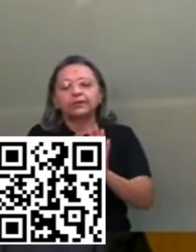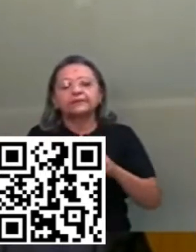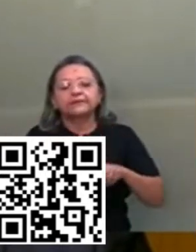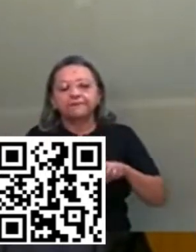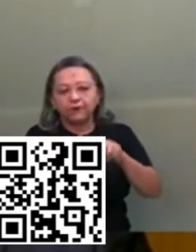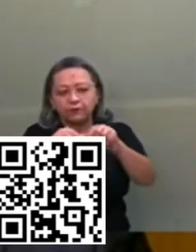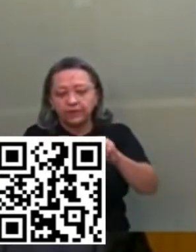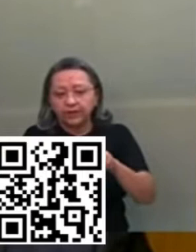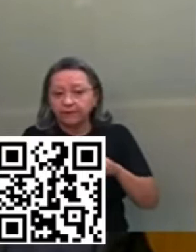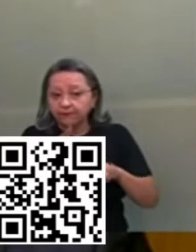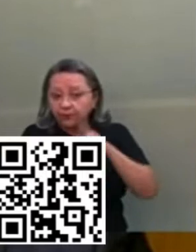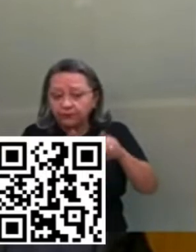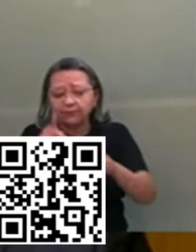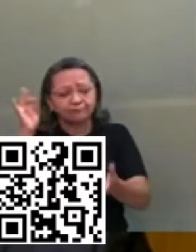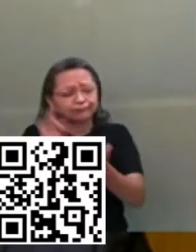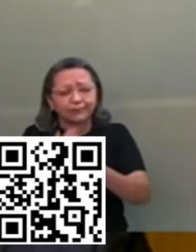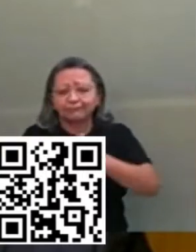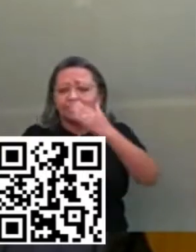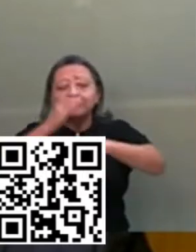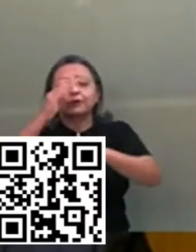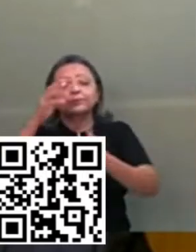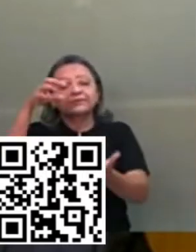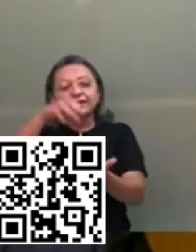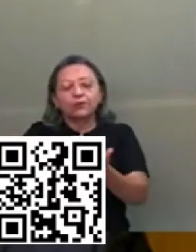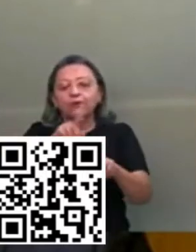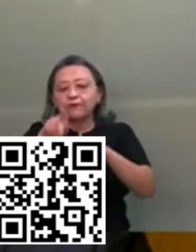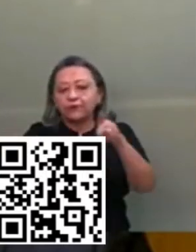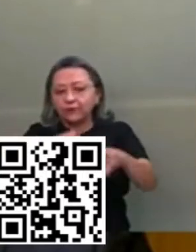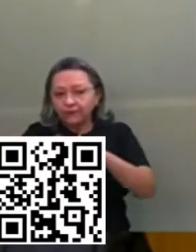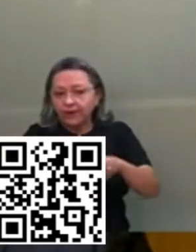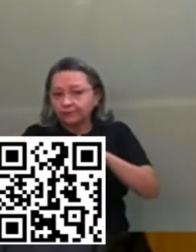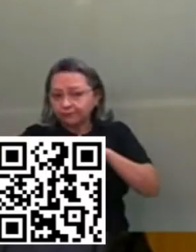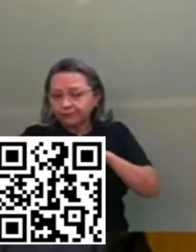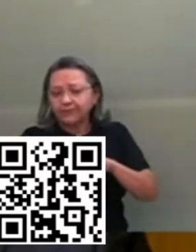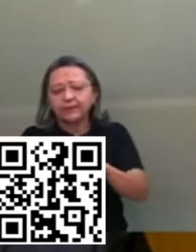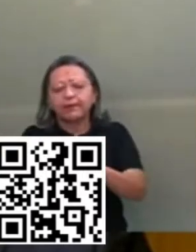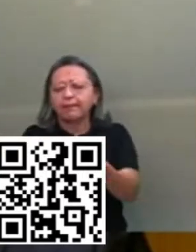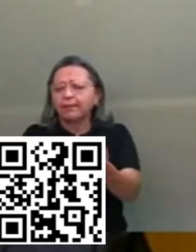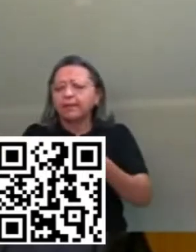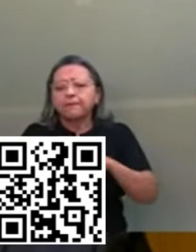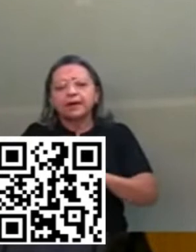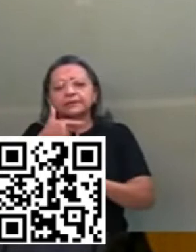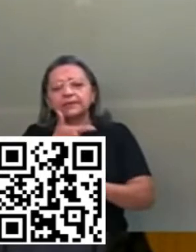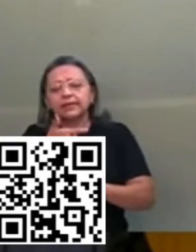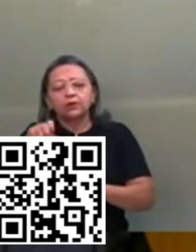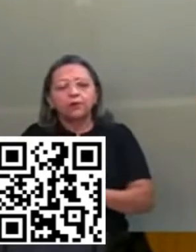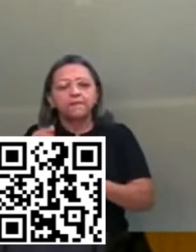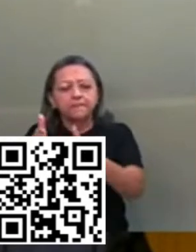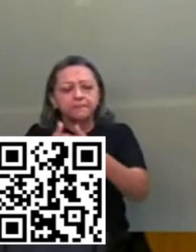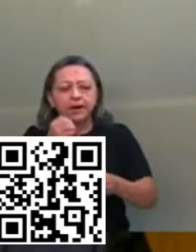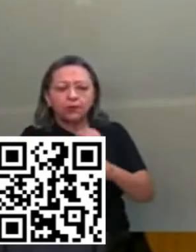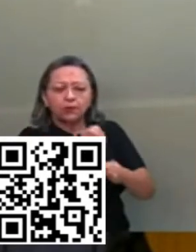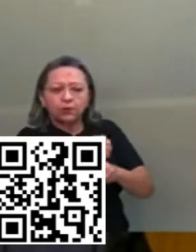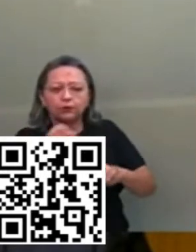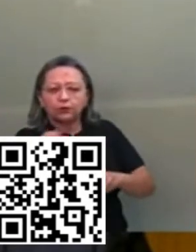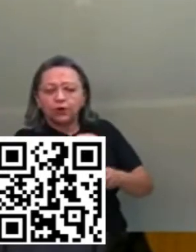ferrovias, verdadeira revolução no setor ferroviário. Atendemos mais de 79 pedidos para a construção